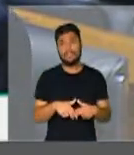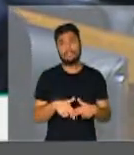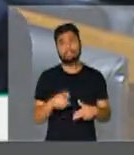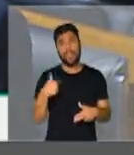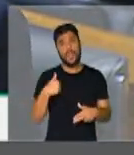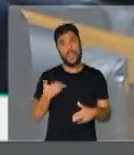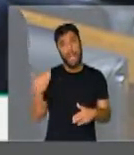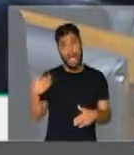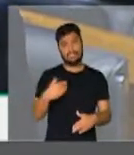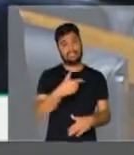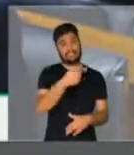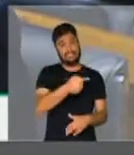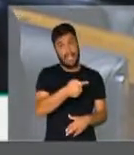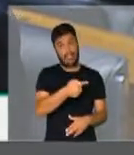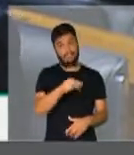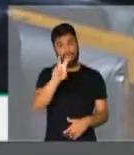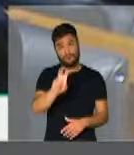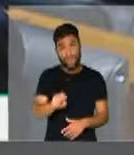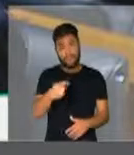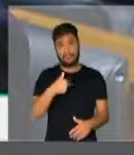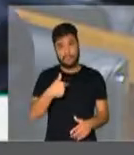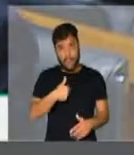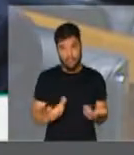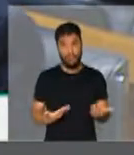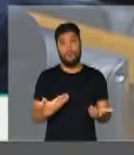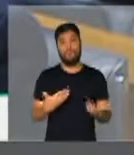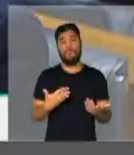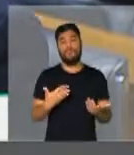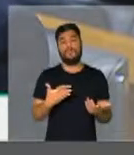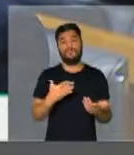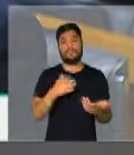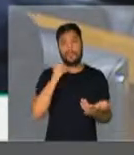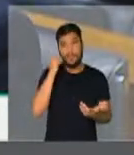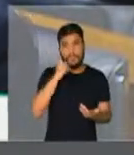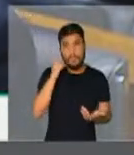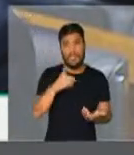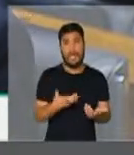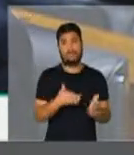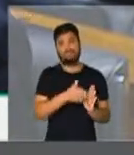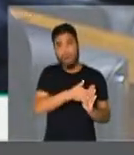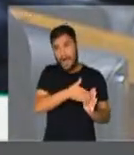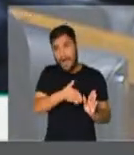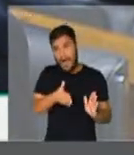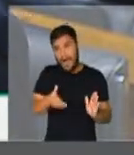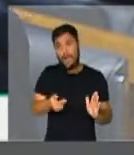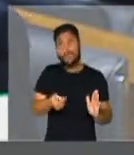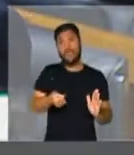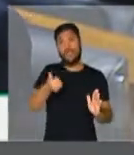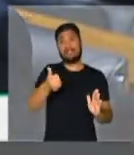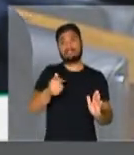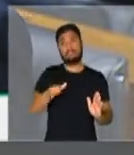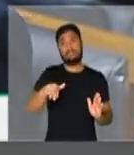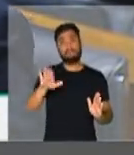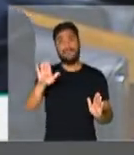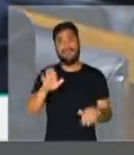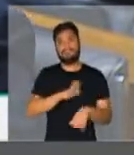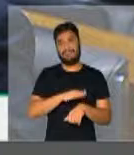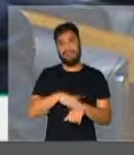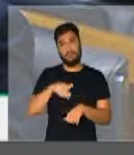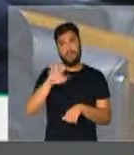de 7 mandatos, que me colocaria como um dos deputados mais longevos da Câmara dos Deputados.